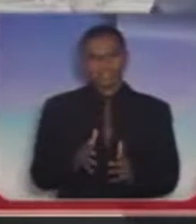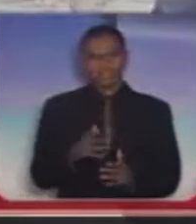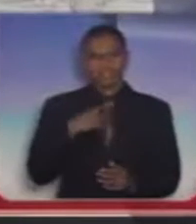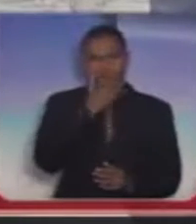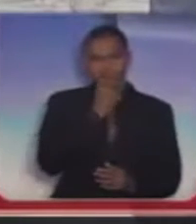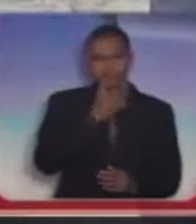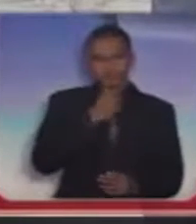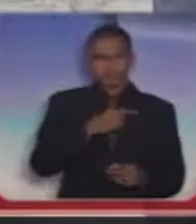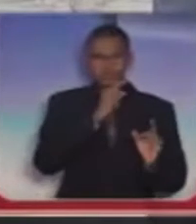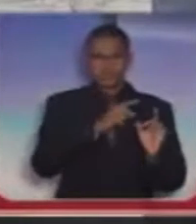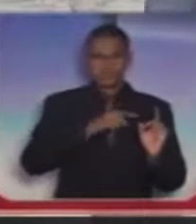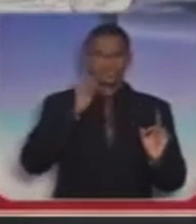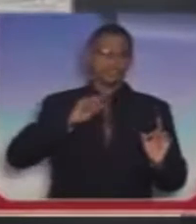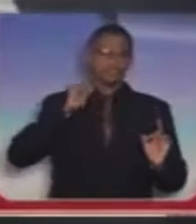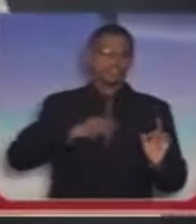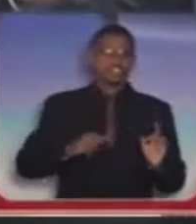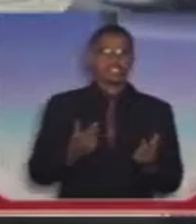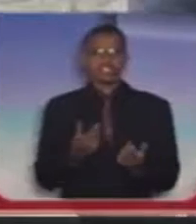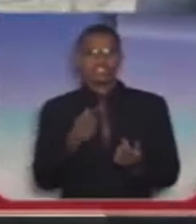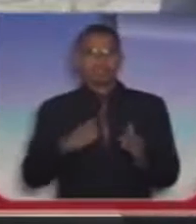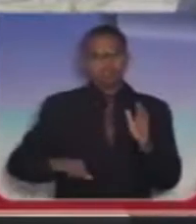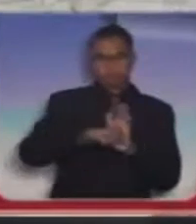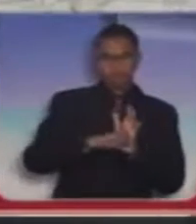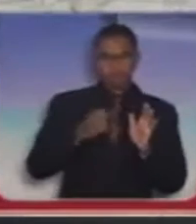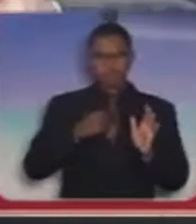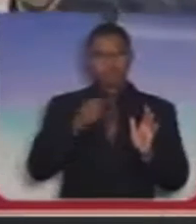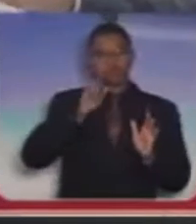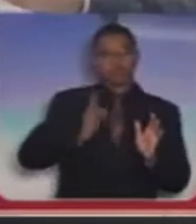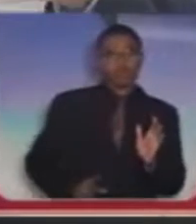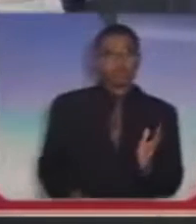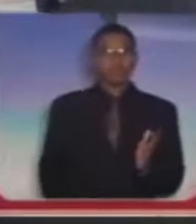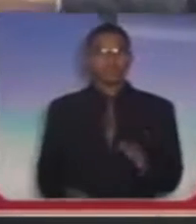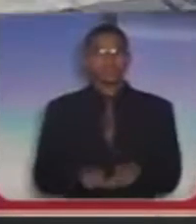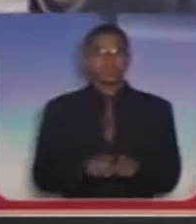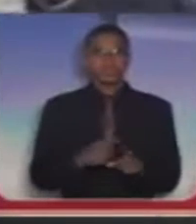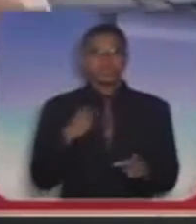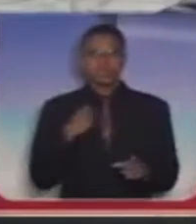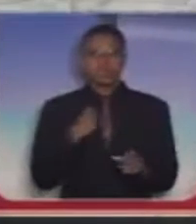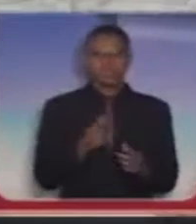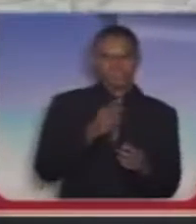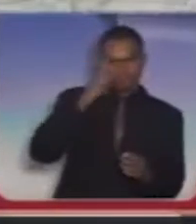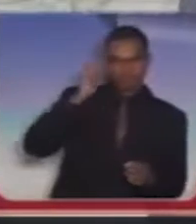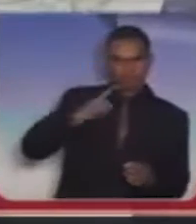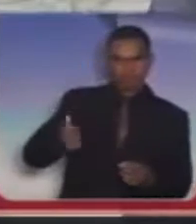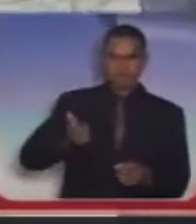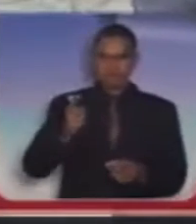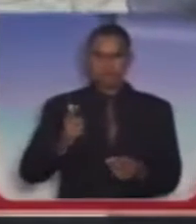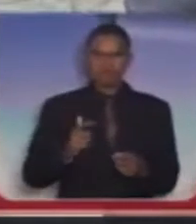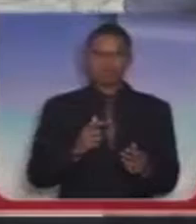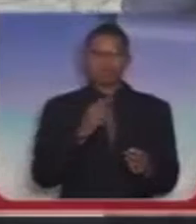estatura intelectual não sabia ainda que era bandido e nem criminoso que manda matar